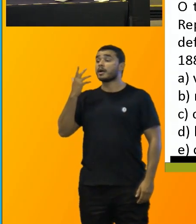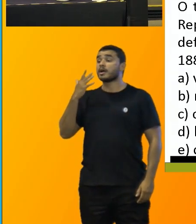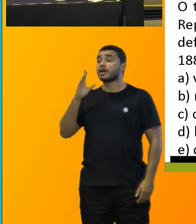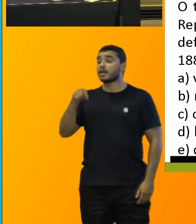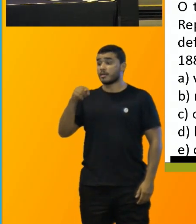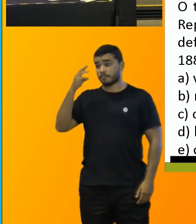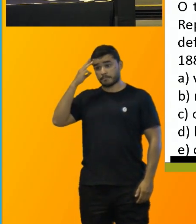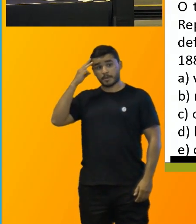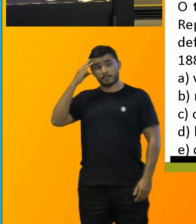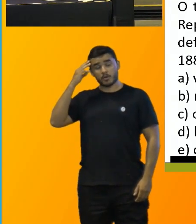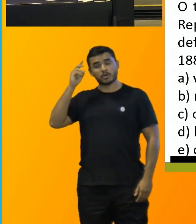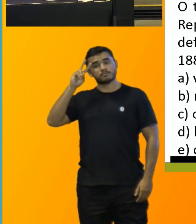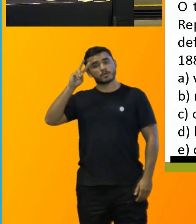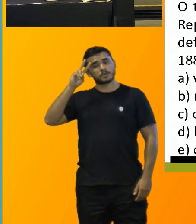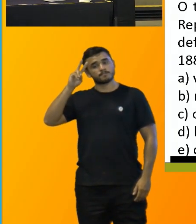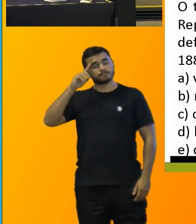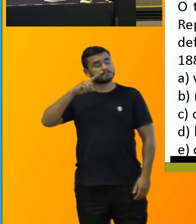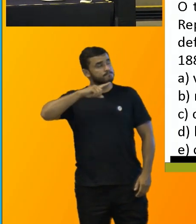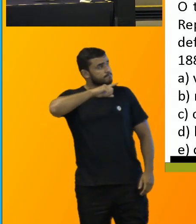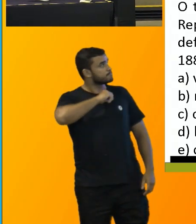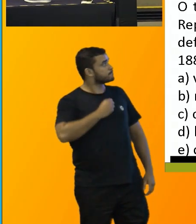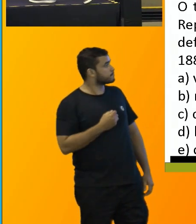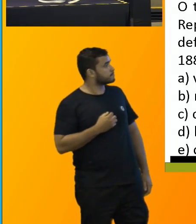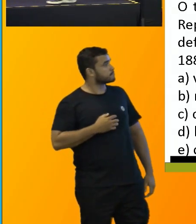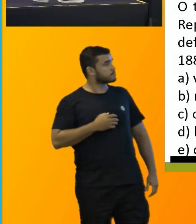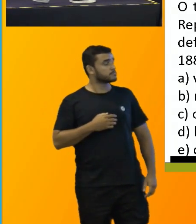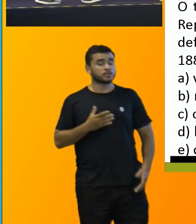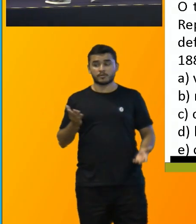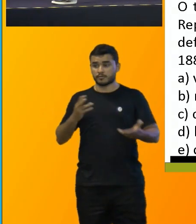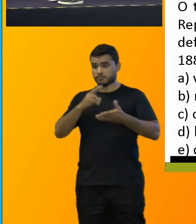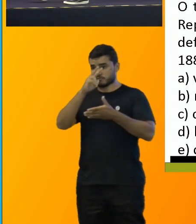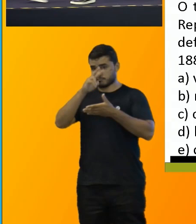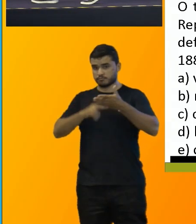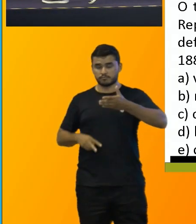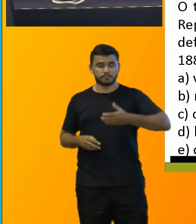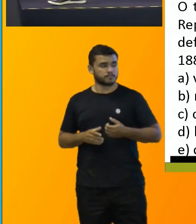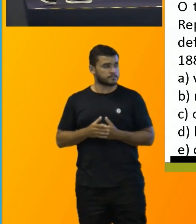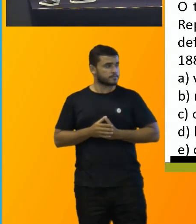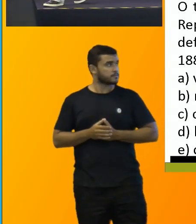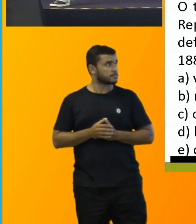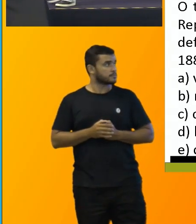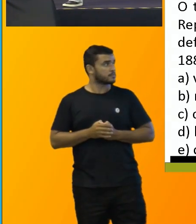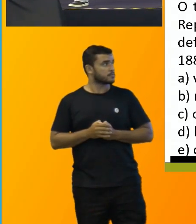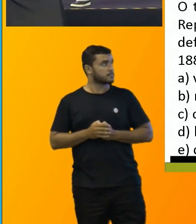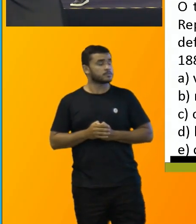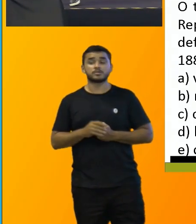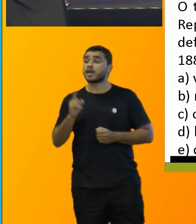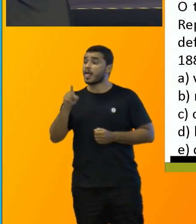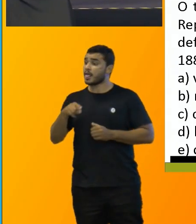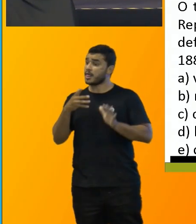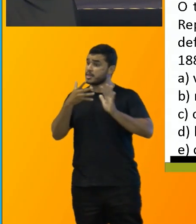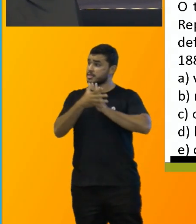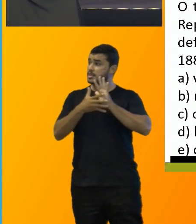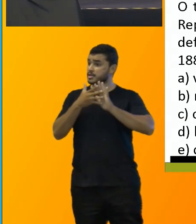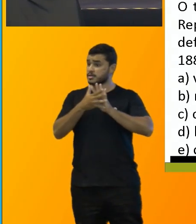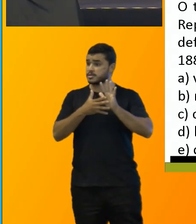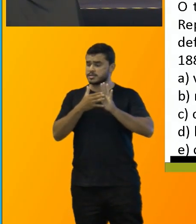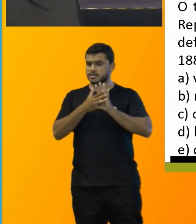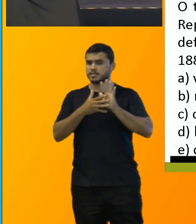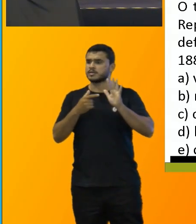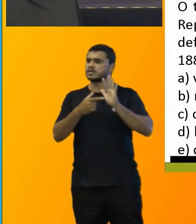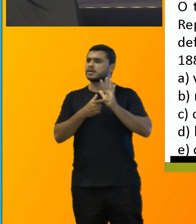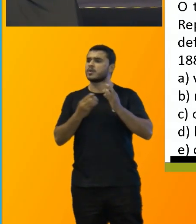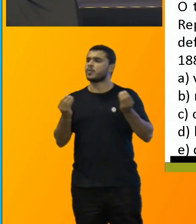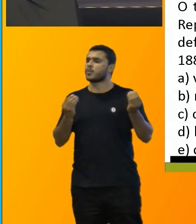foi o quê? Memória. Vamos ler juntos a questão? É difícil encontrar um texto sobre a proclamação